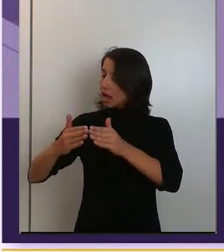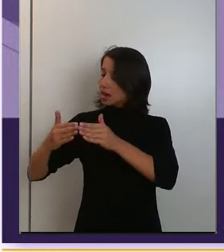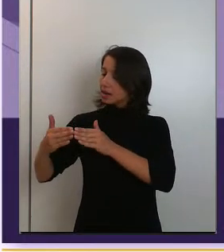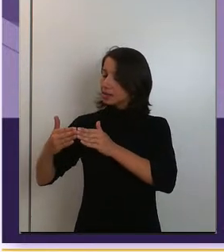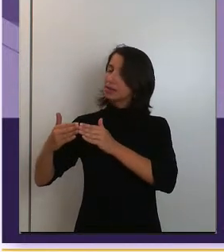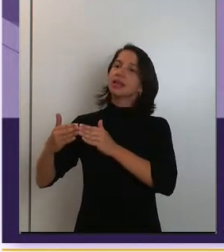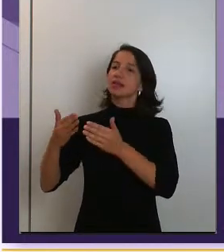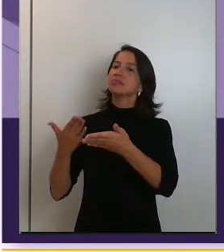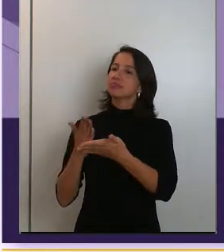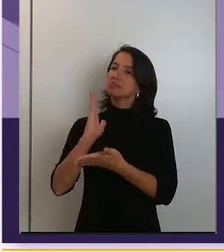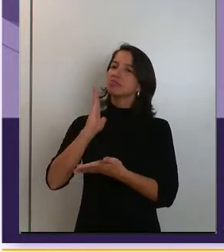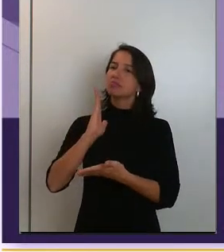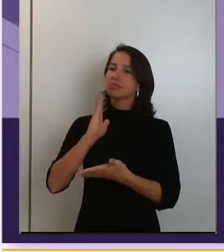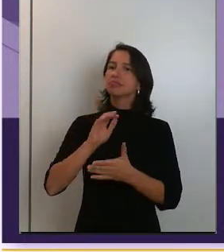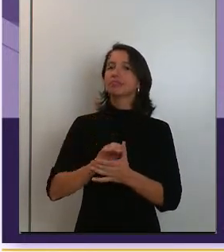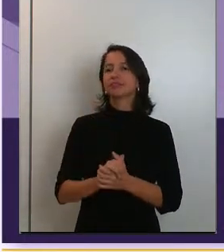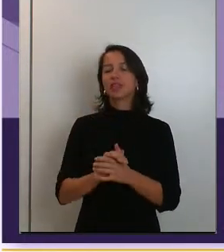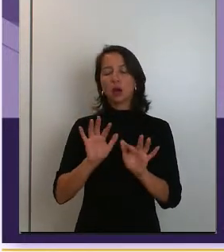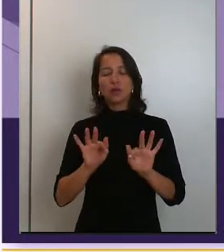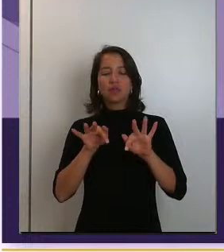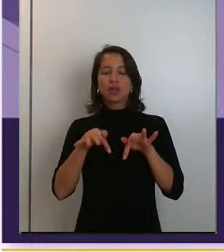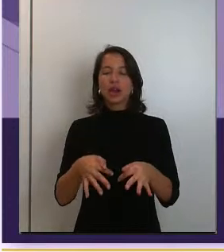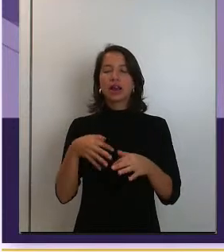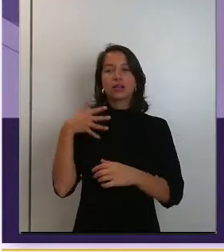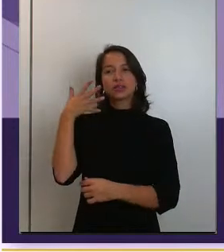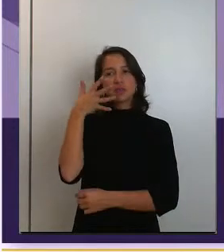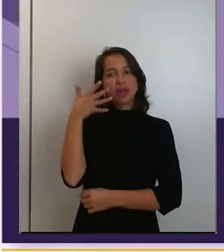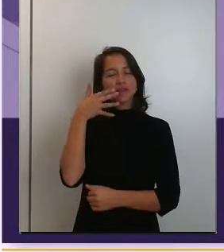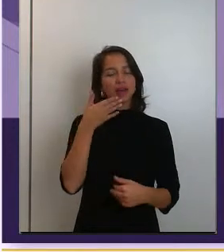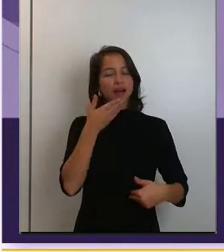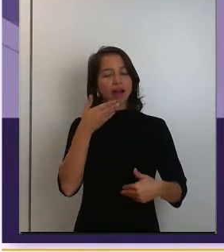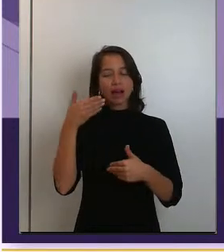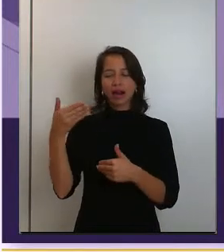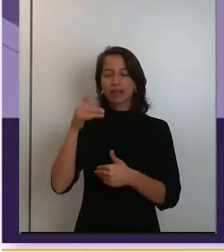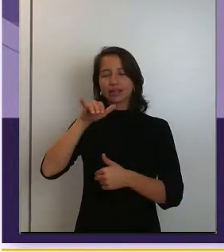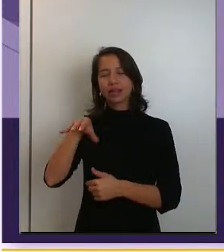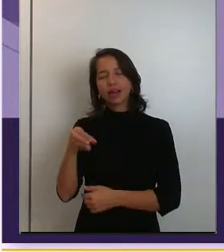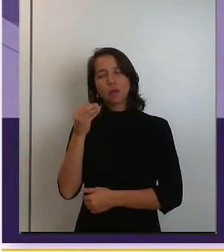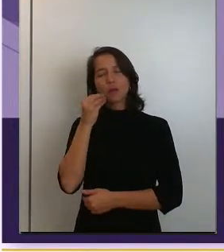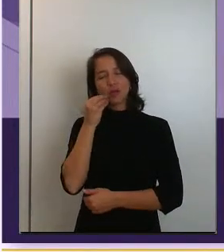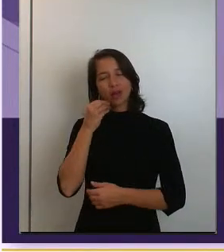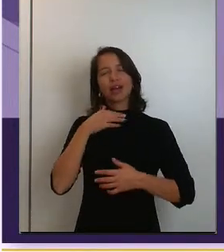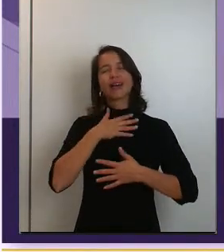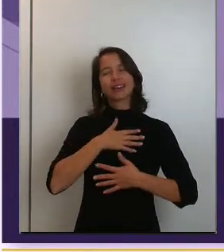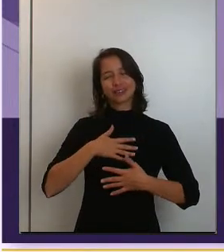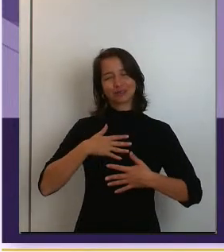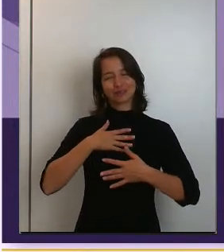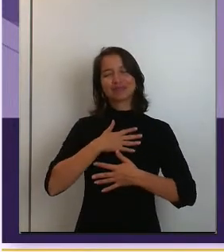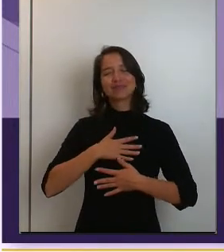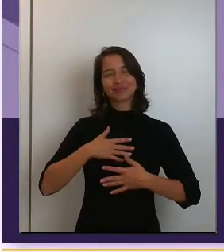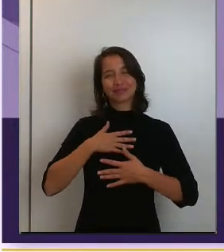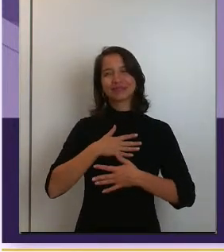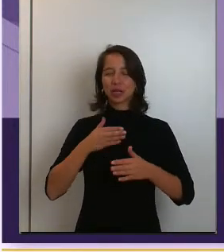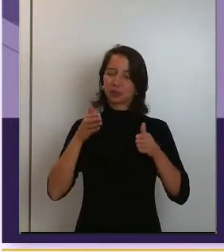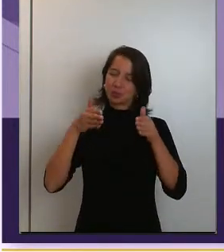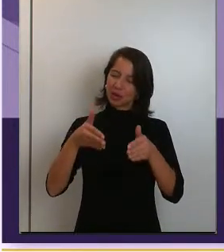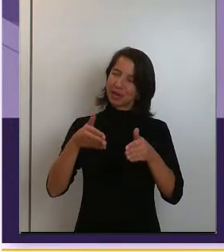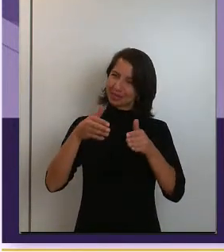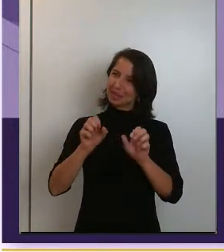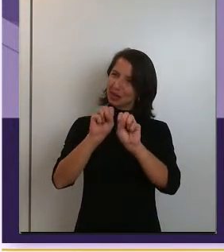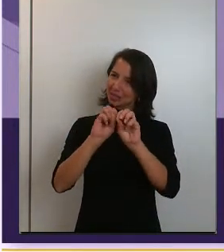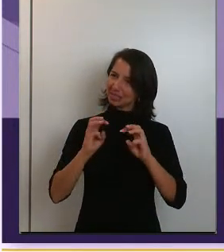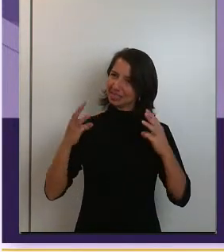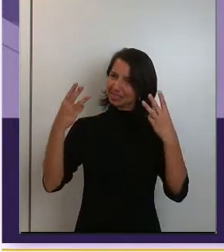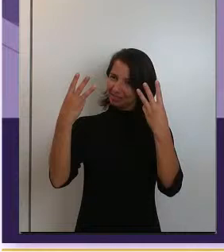eu encerro aqui minha fala, agradeço a oportunidade, é uma satisfação muito grande estar nesse evento. E eu sou uma